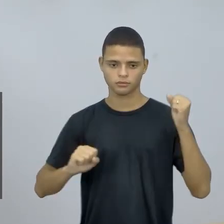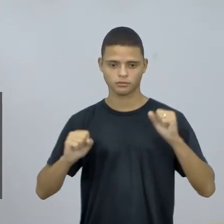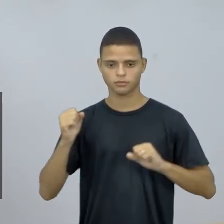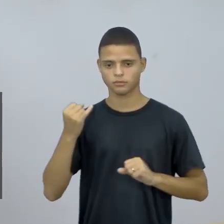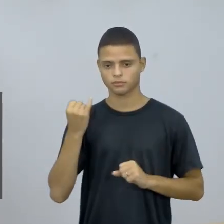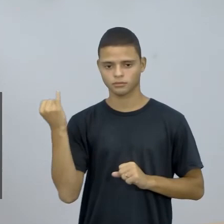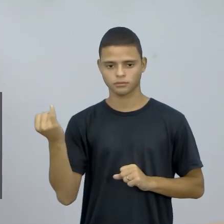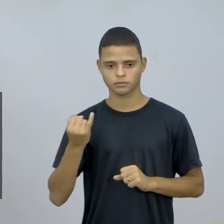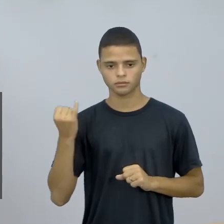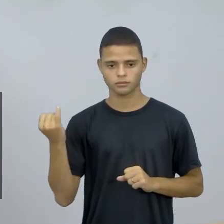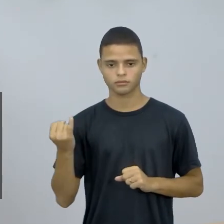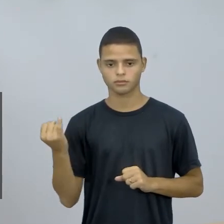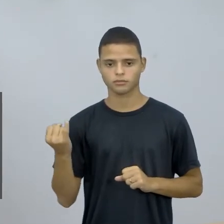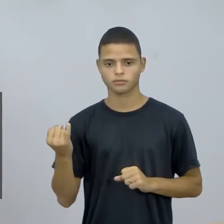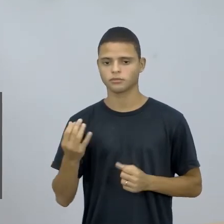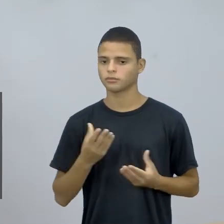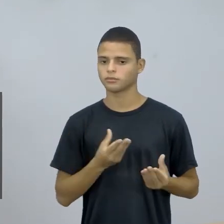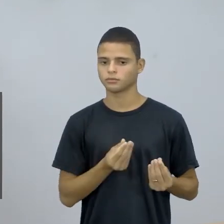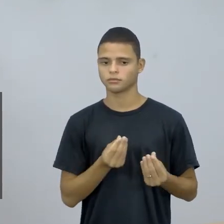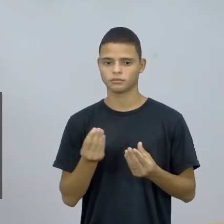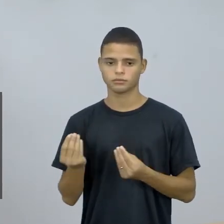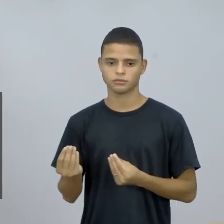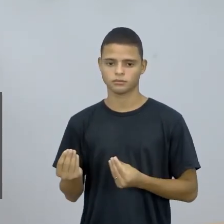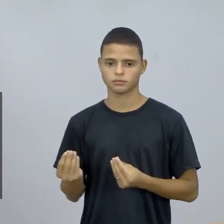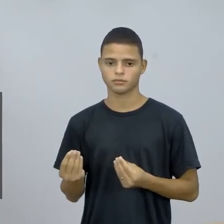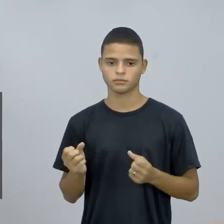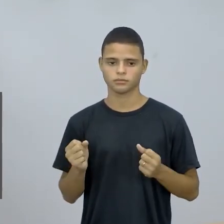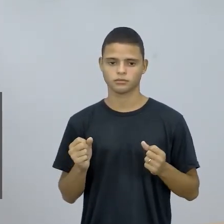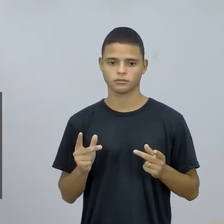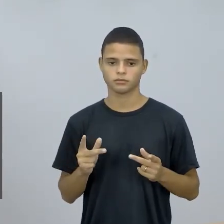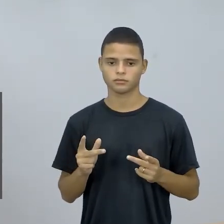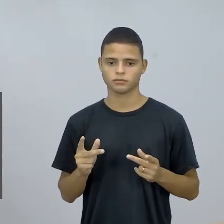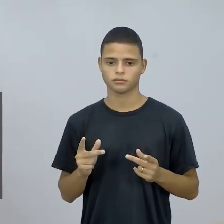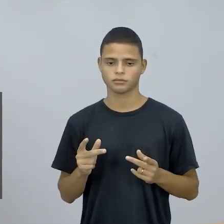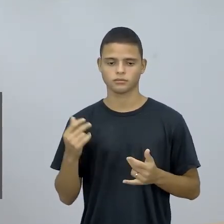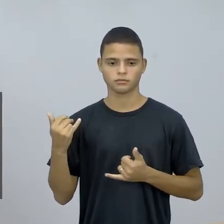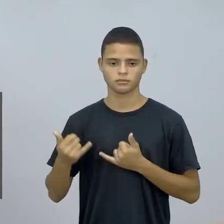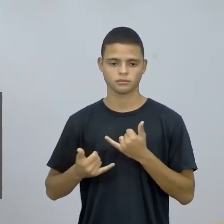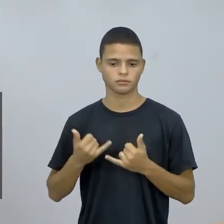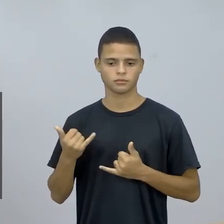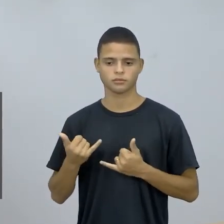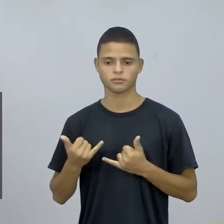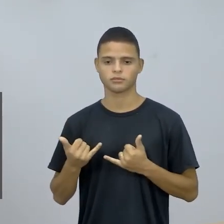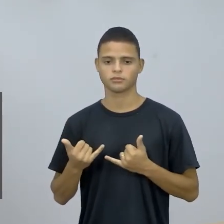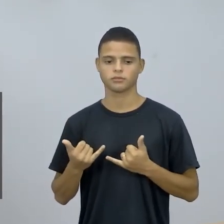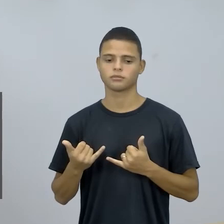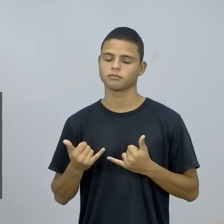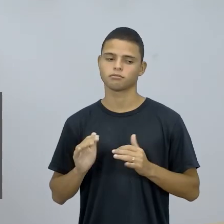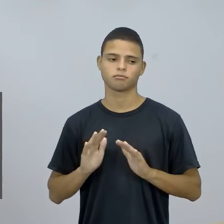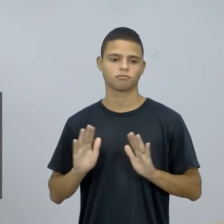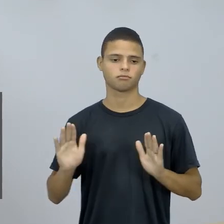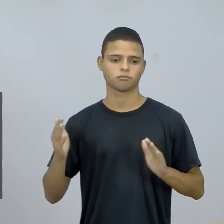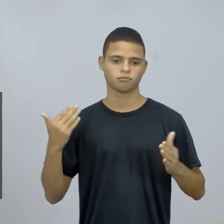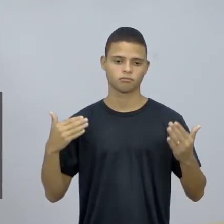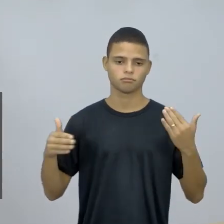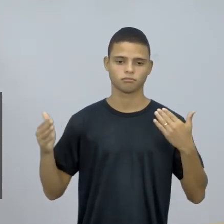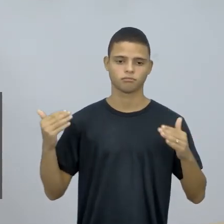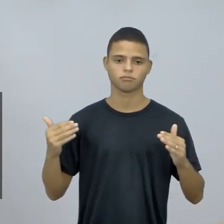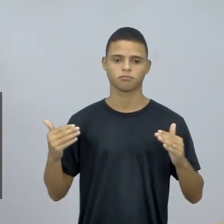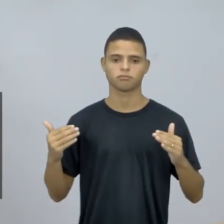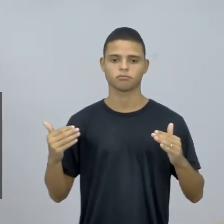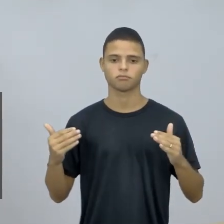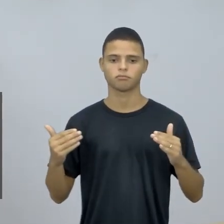extremamente importante, muito importante. Né? Não é brincadeira, não é matar